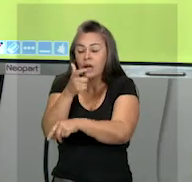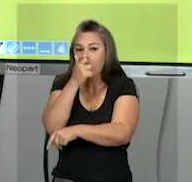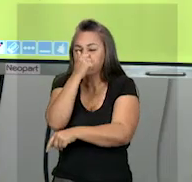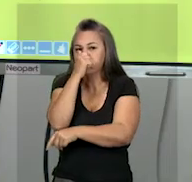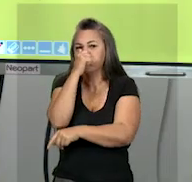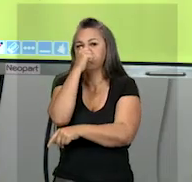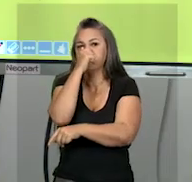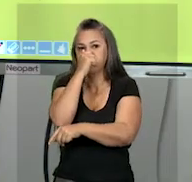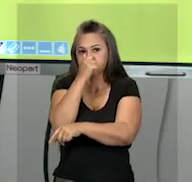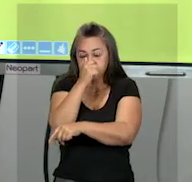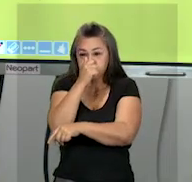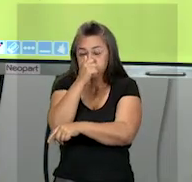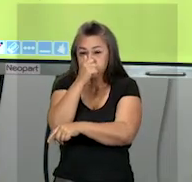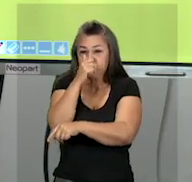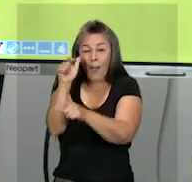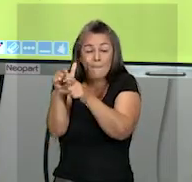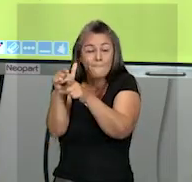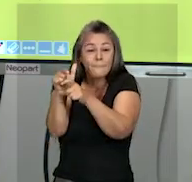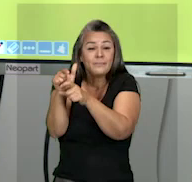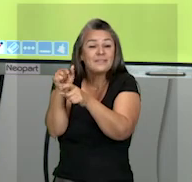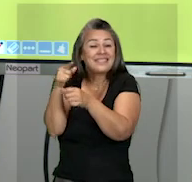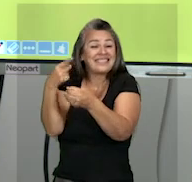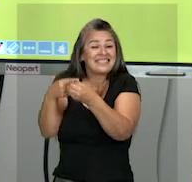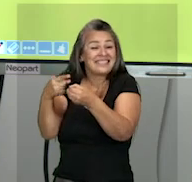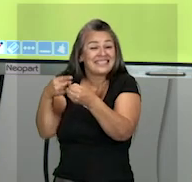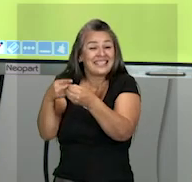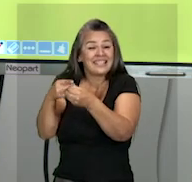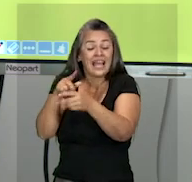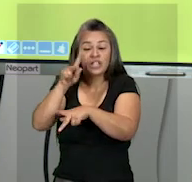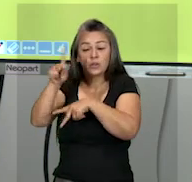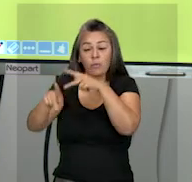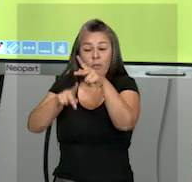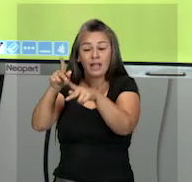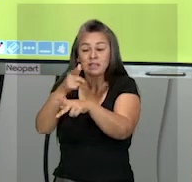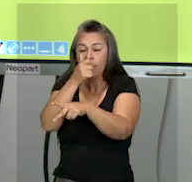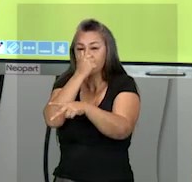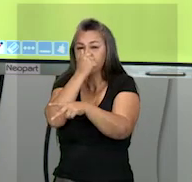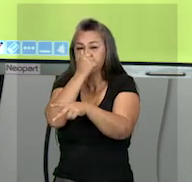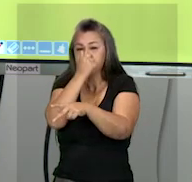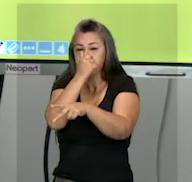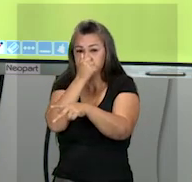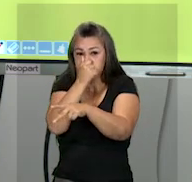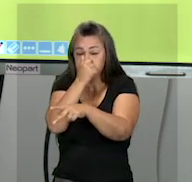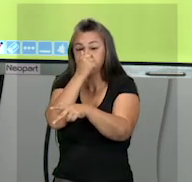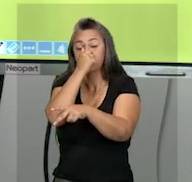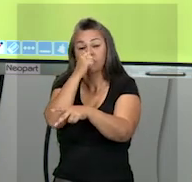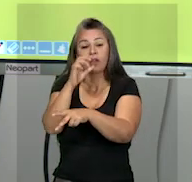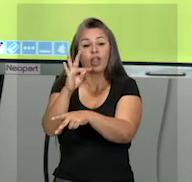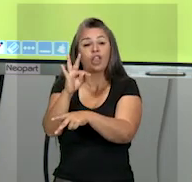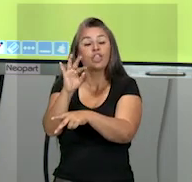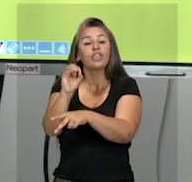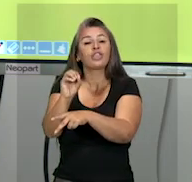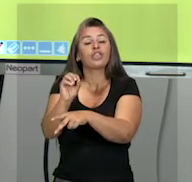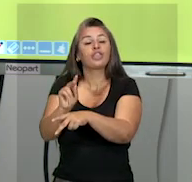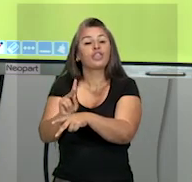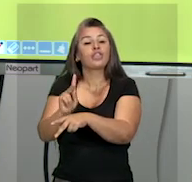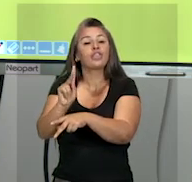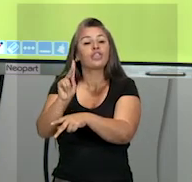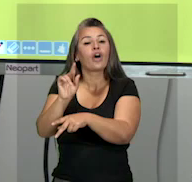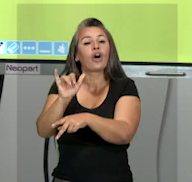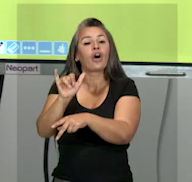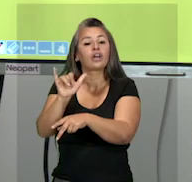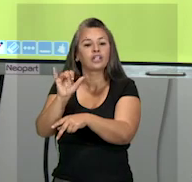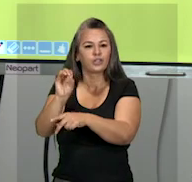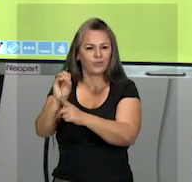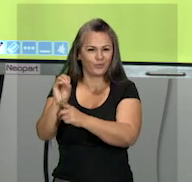com a maior cidade do mundo, que é Tóquio, que é a capital do Japão, inclusive, né? Quando a gente olha aqui na imagem de satélite, a gente observa o seguinte,